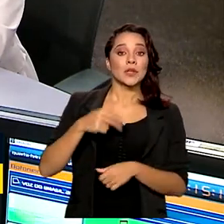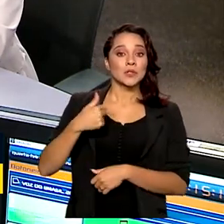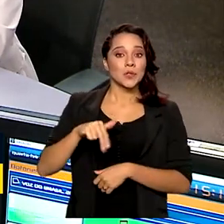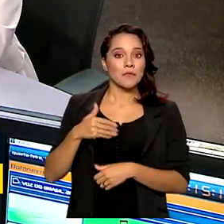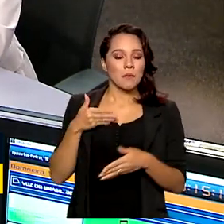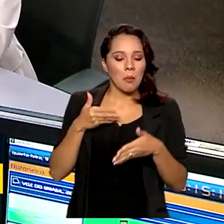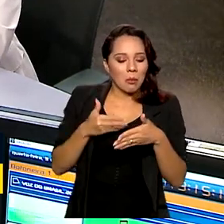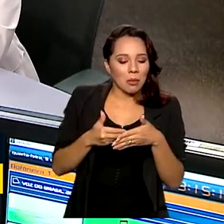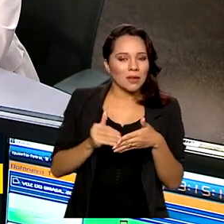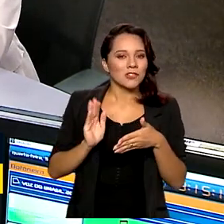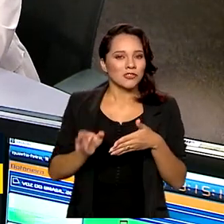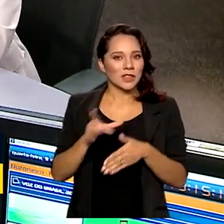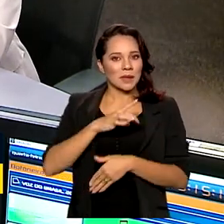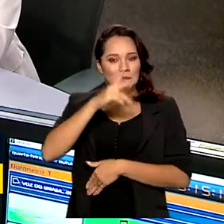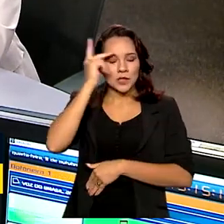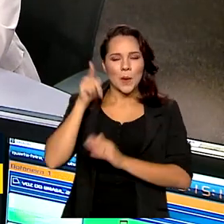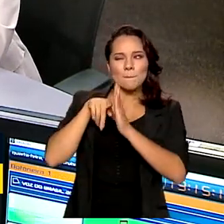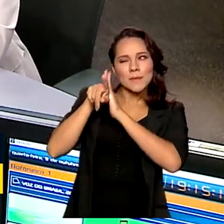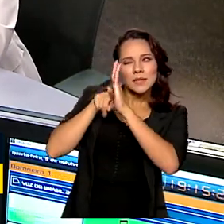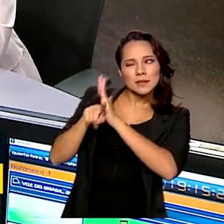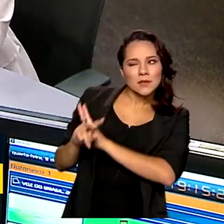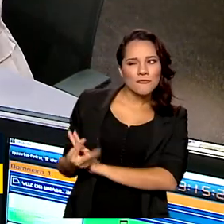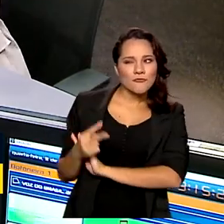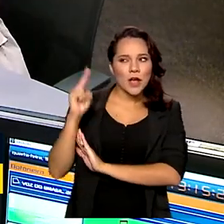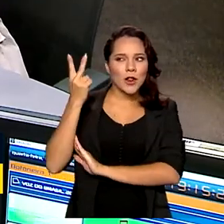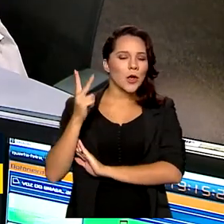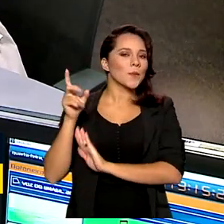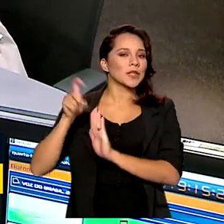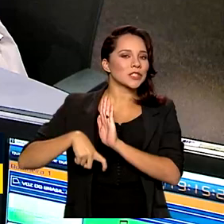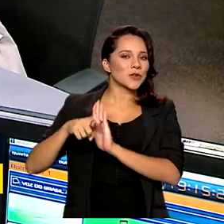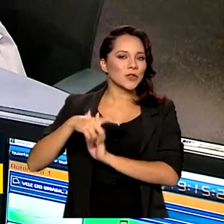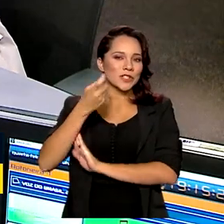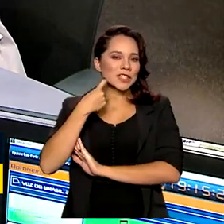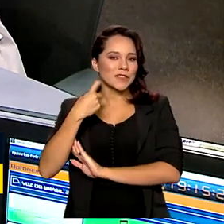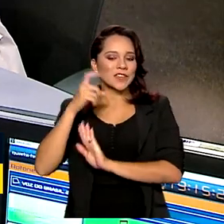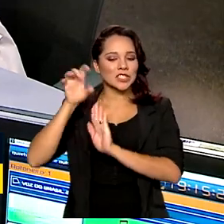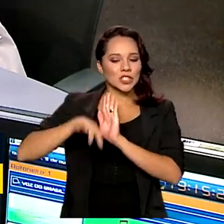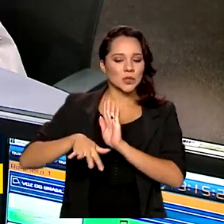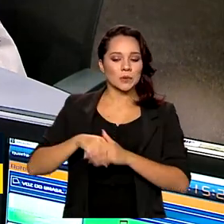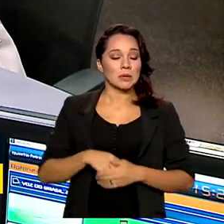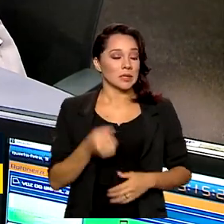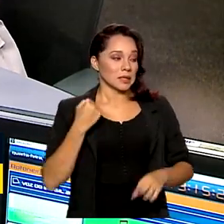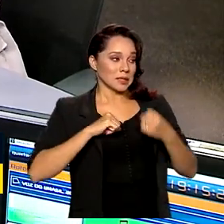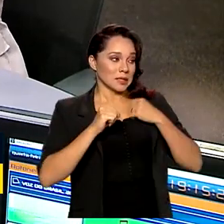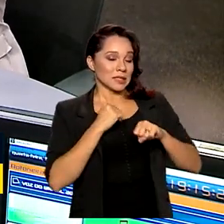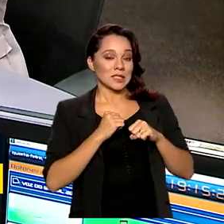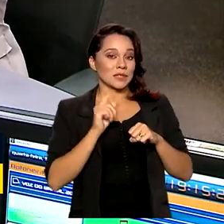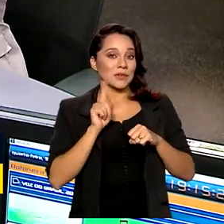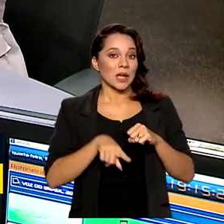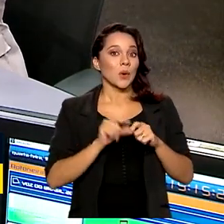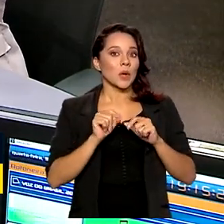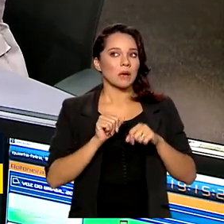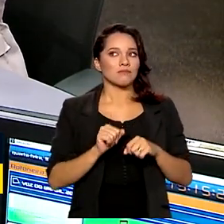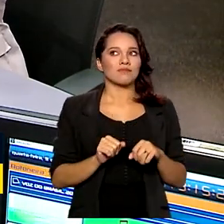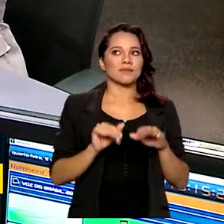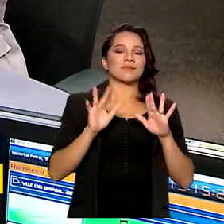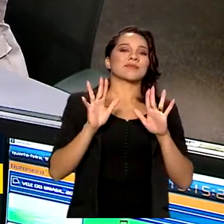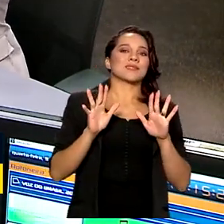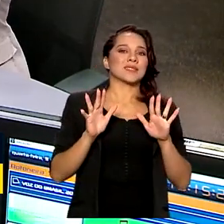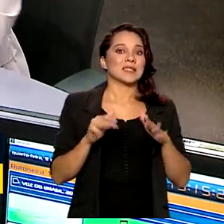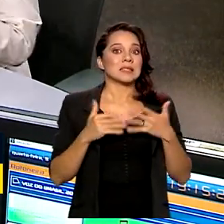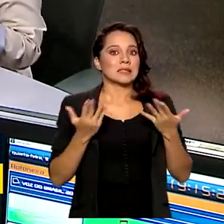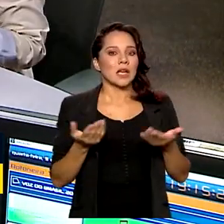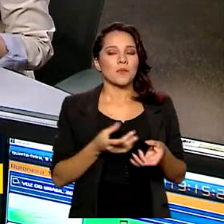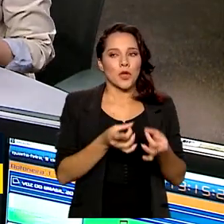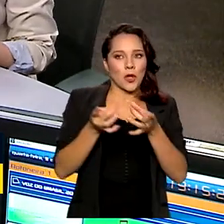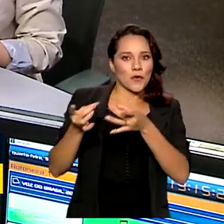se aproximando, já tem gente pesquisando preços para Black Friday. Minha expectativa para Black Friday esse ano, ela está muito alta, né? Tanto porque